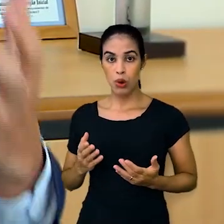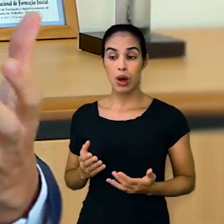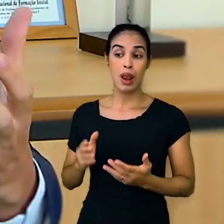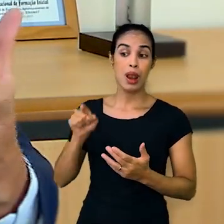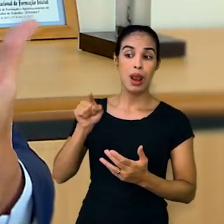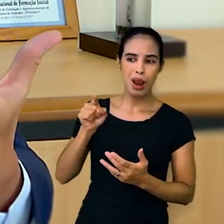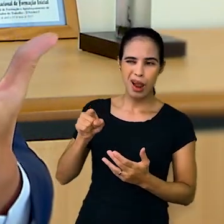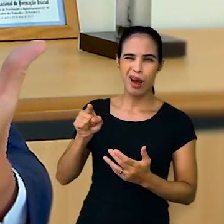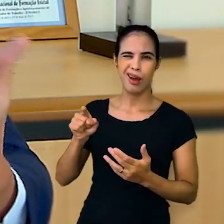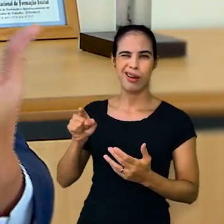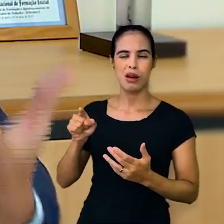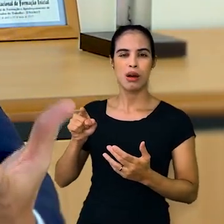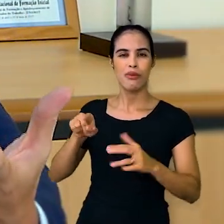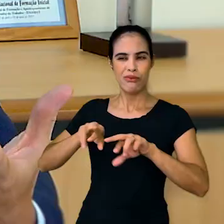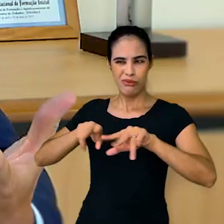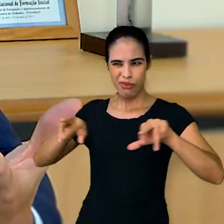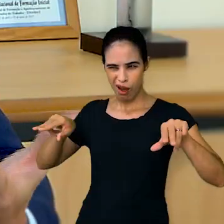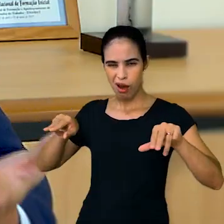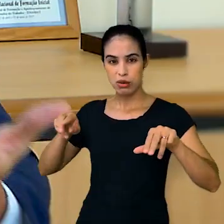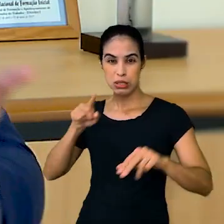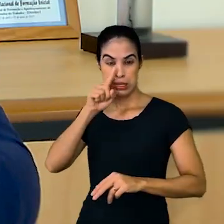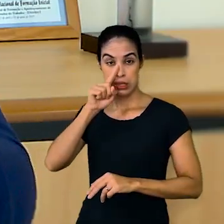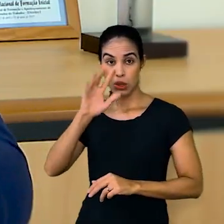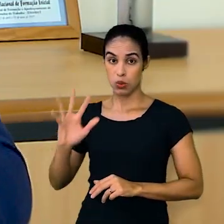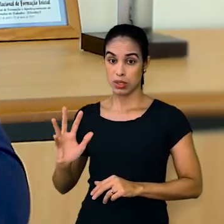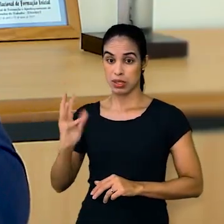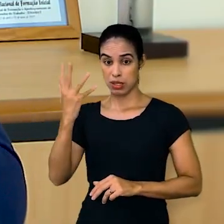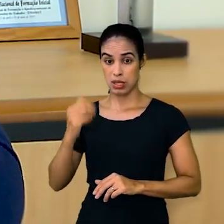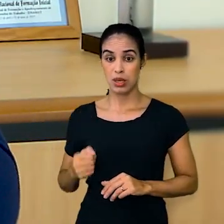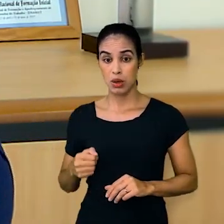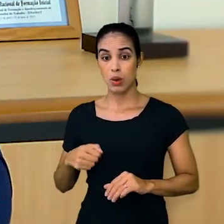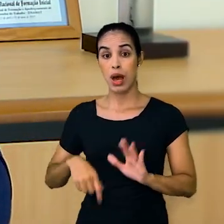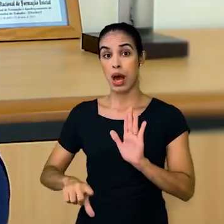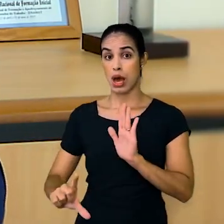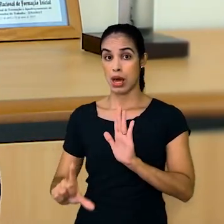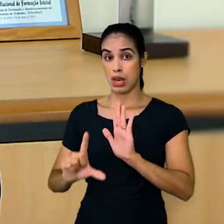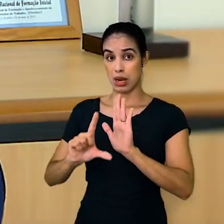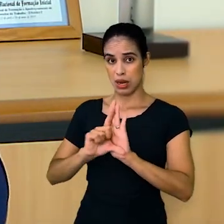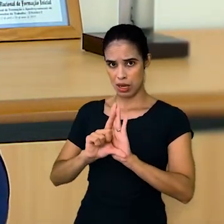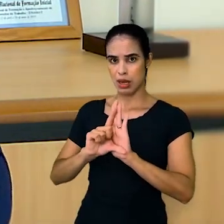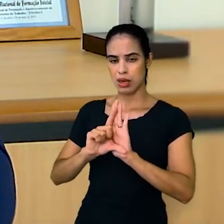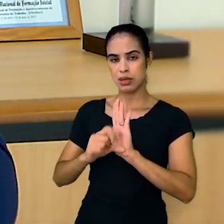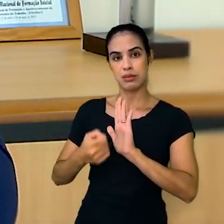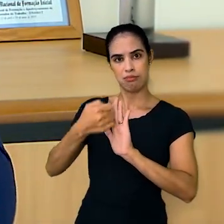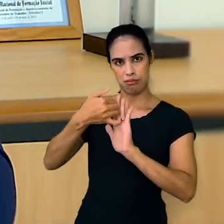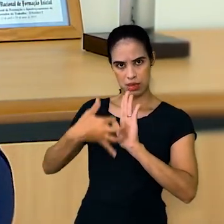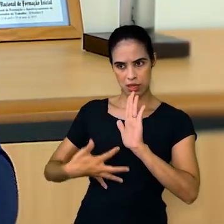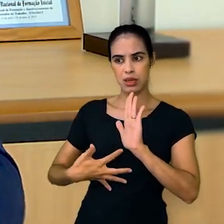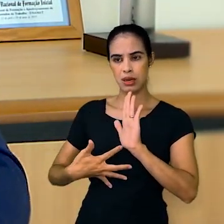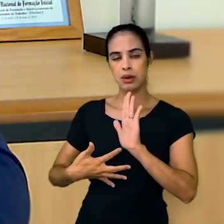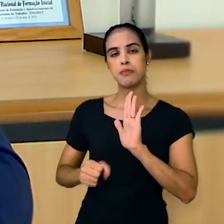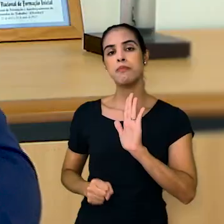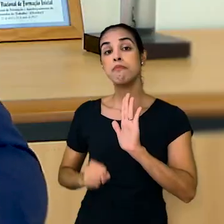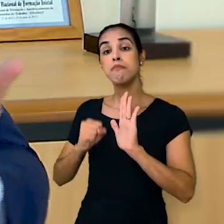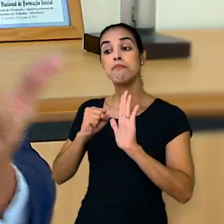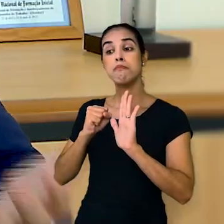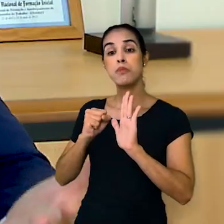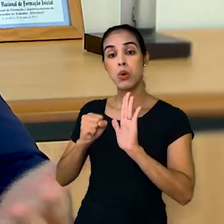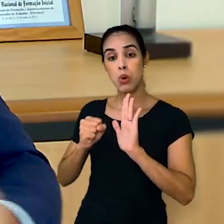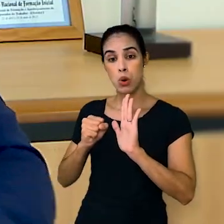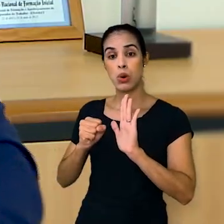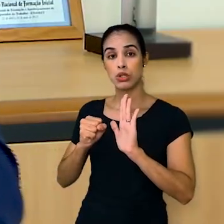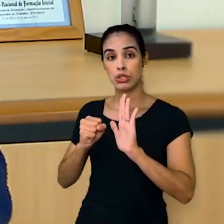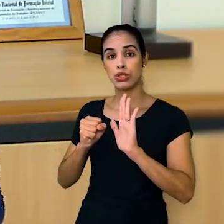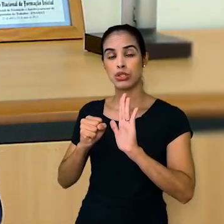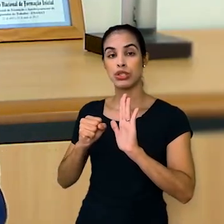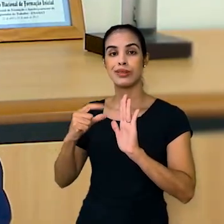esse evento não vai gozar da proteção jurídica dada pela legislação ao acidente de trabalho, mas pode ainda assim ser